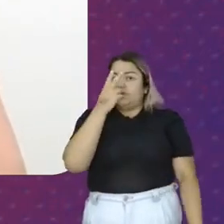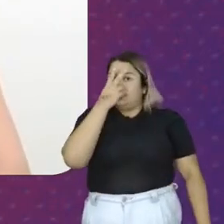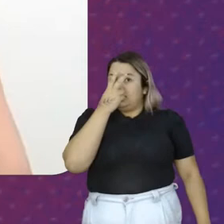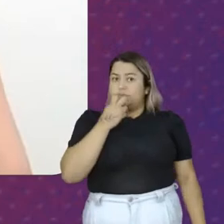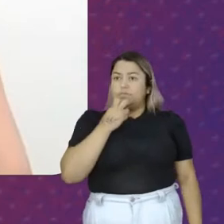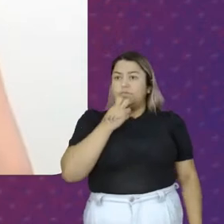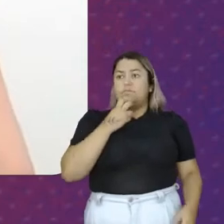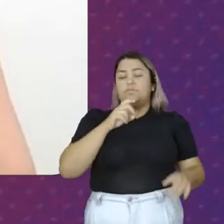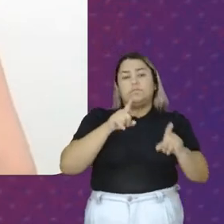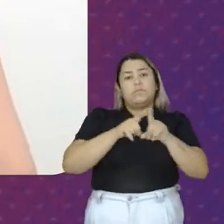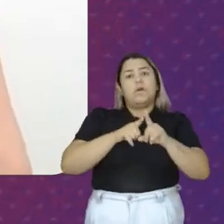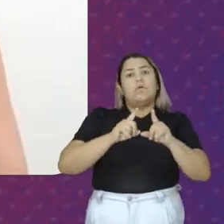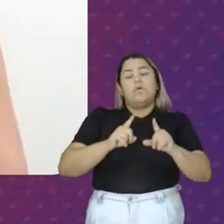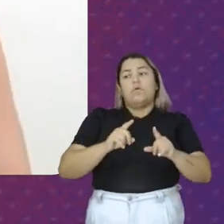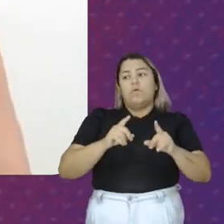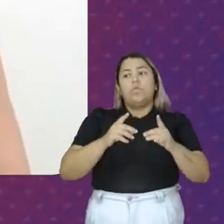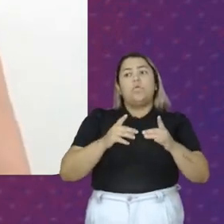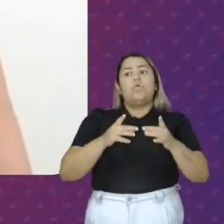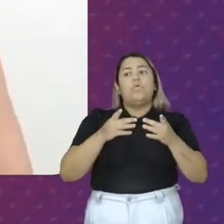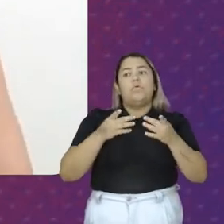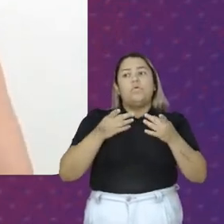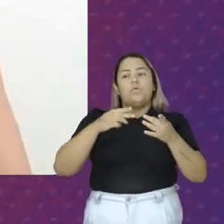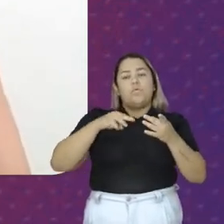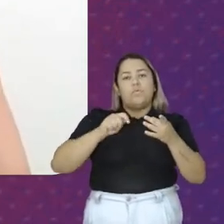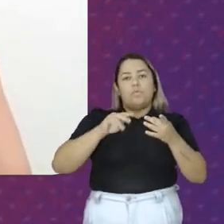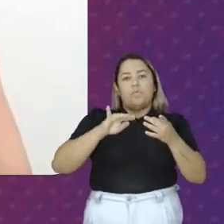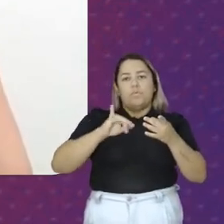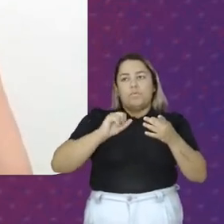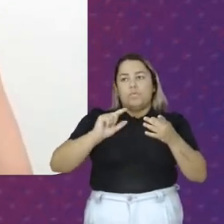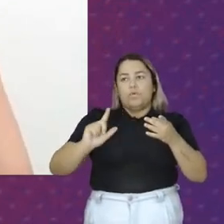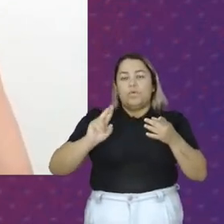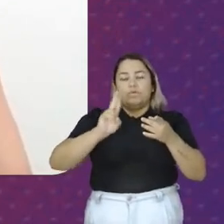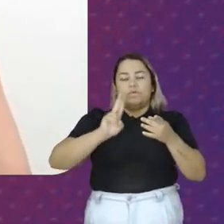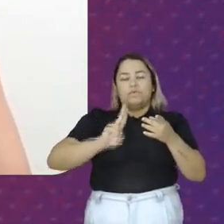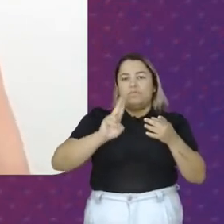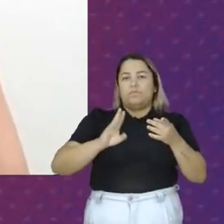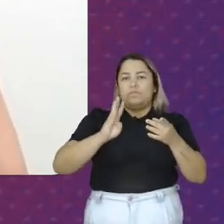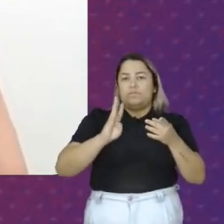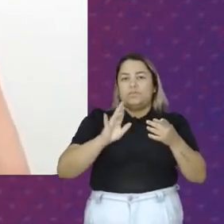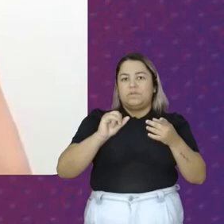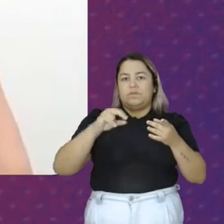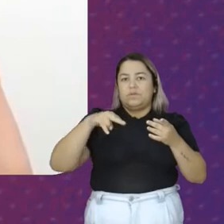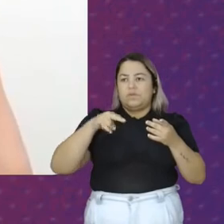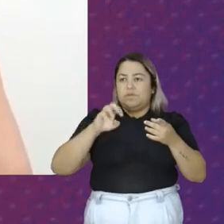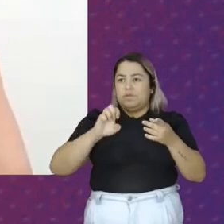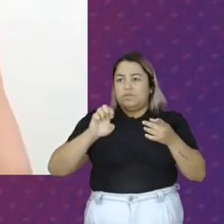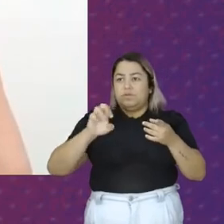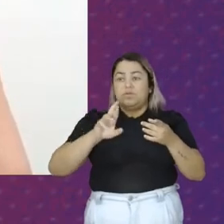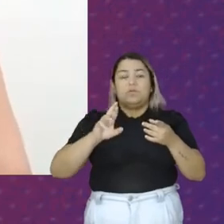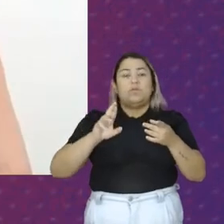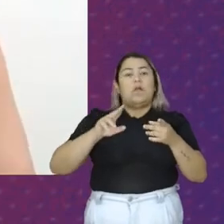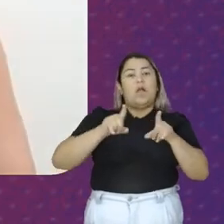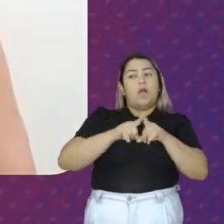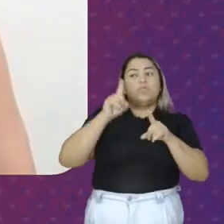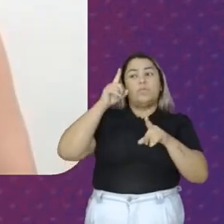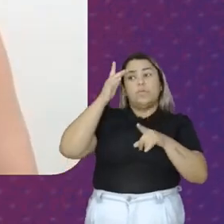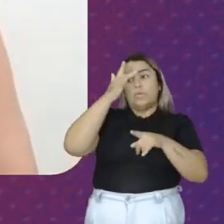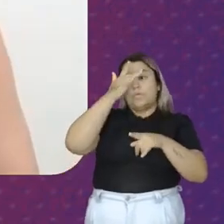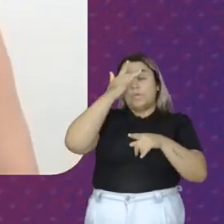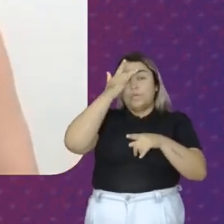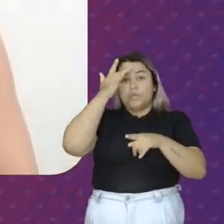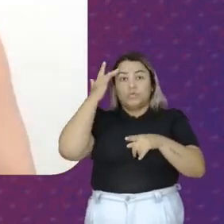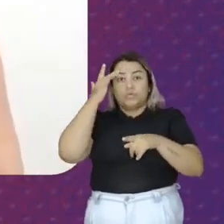material em braille para ela. Mas nem toda pessoa cega usa braille. Toda pessoa surda usa Libras? Também